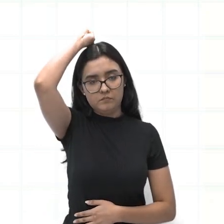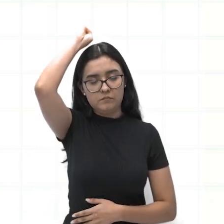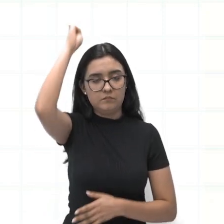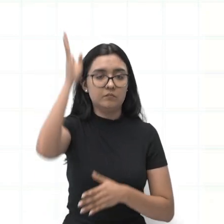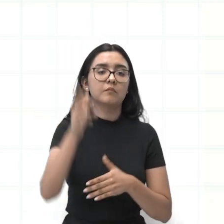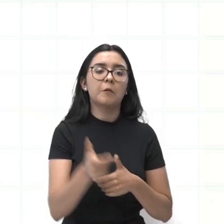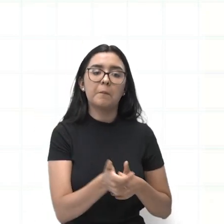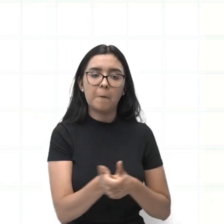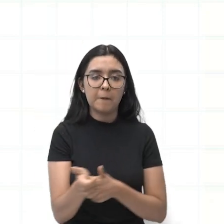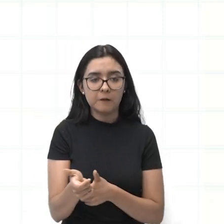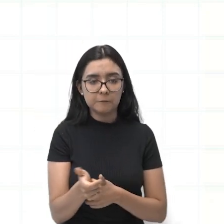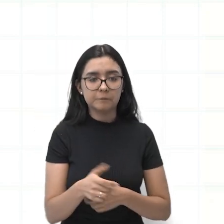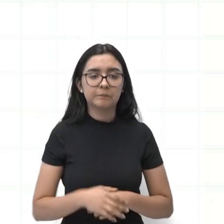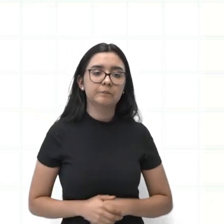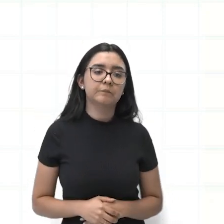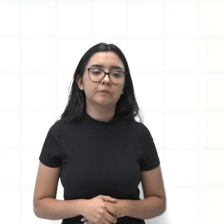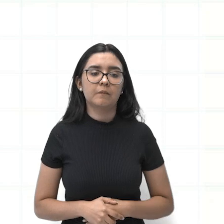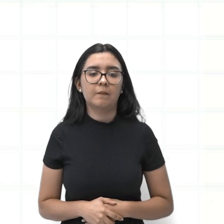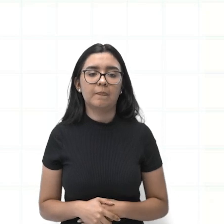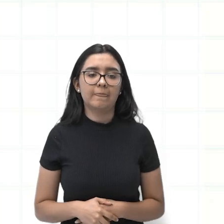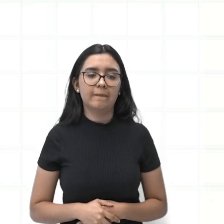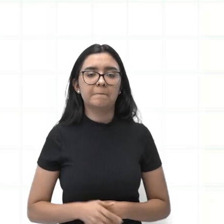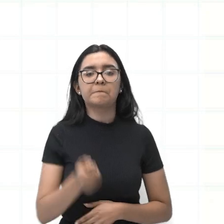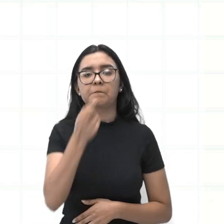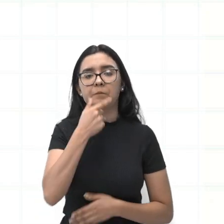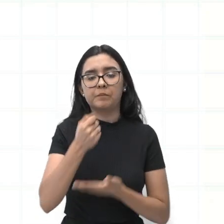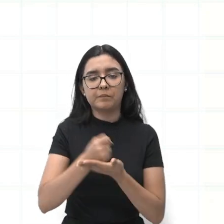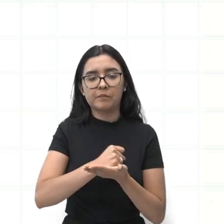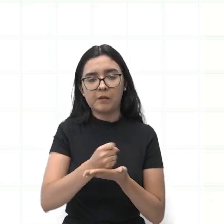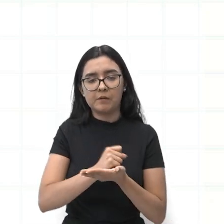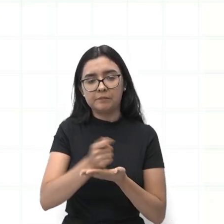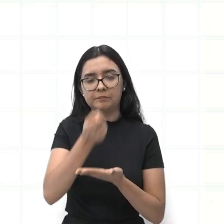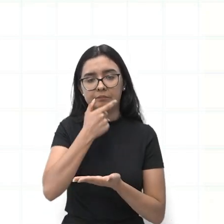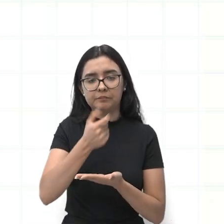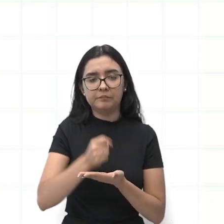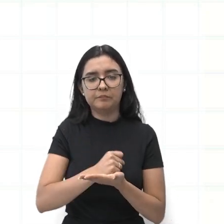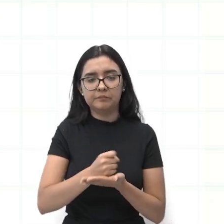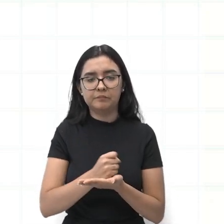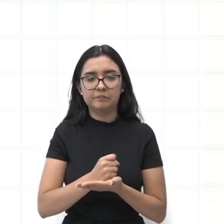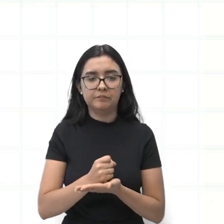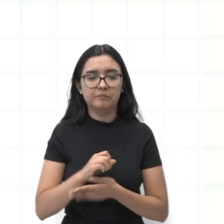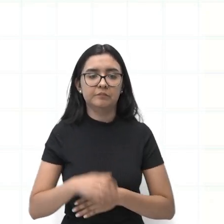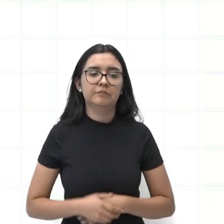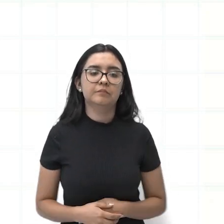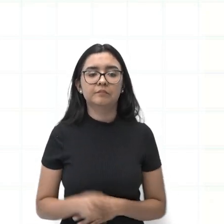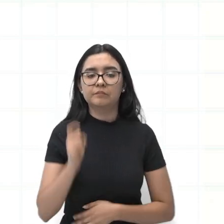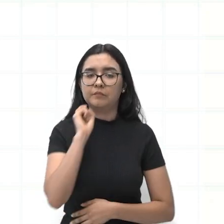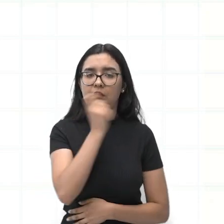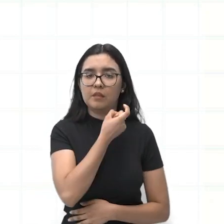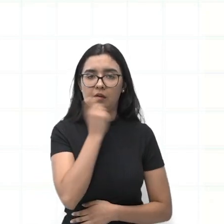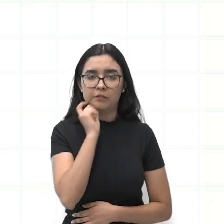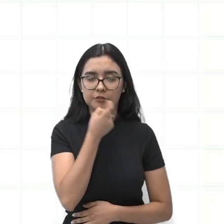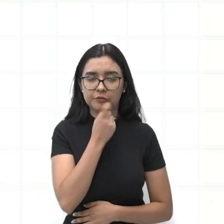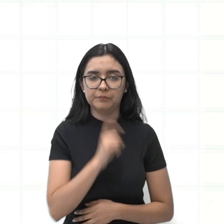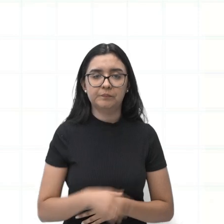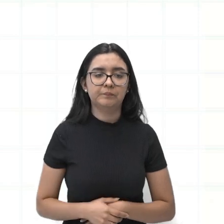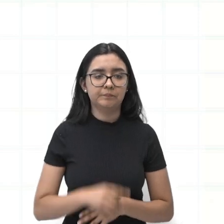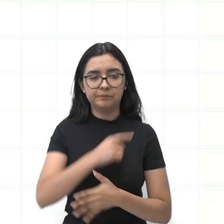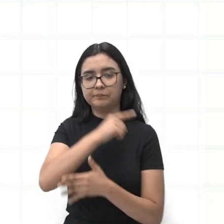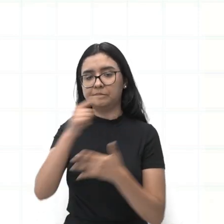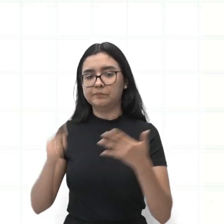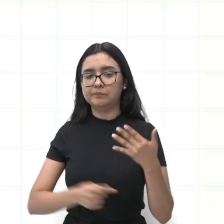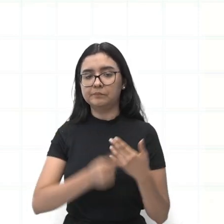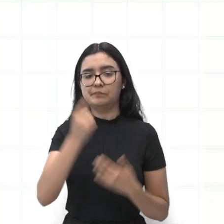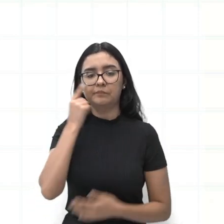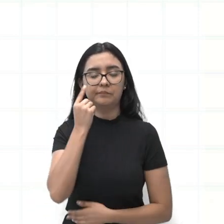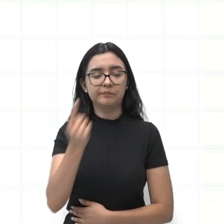policial, firefighter, bombeiro, pharmacist, farmacêutico, dentist,